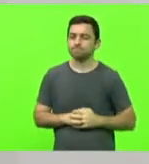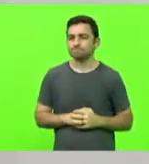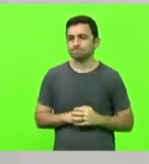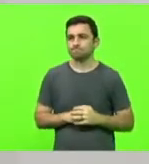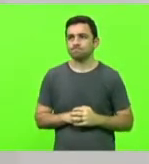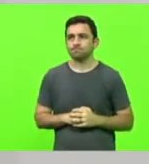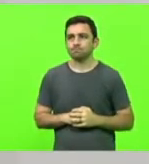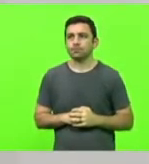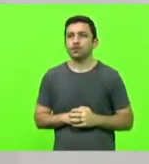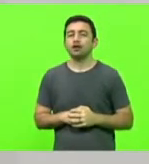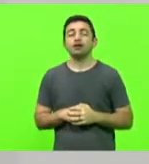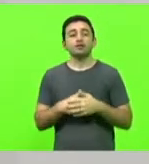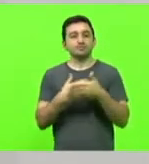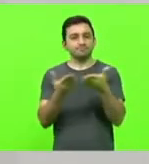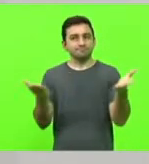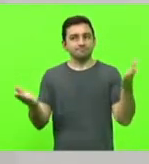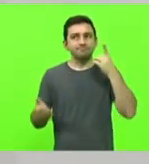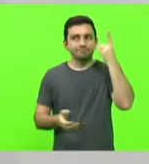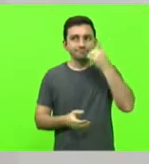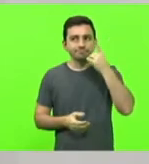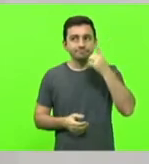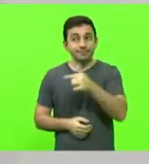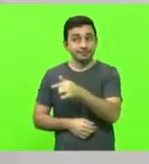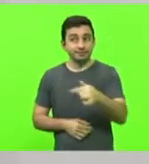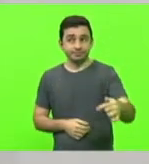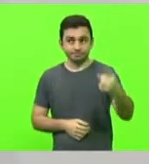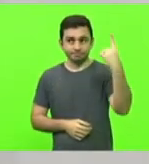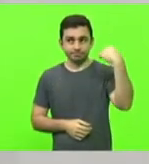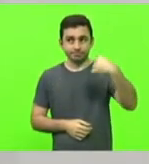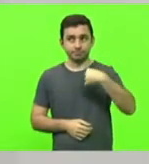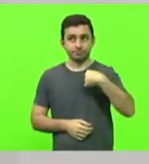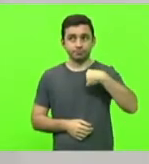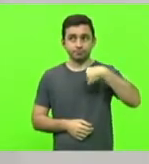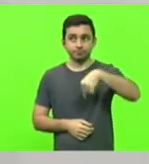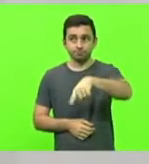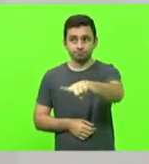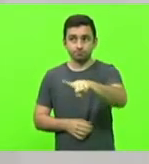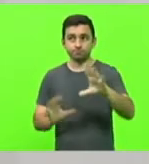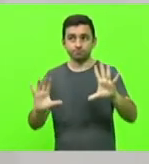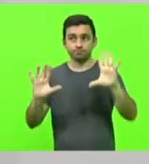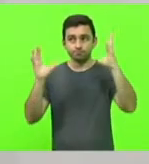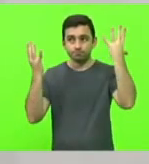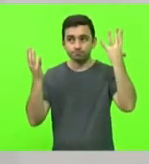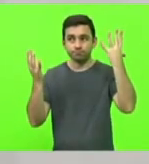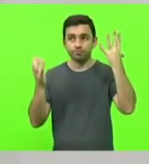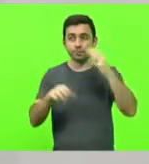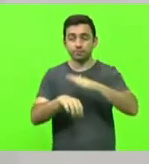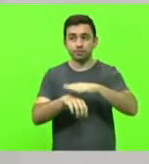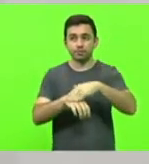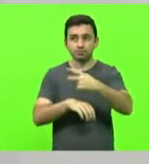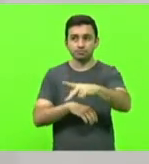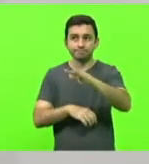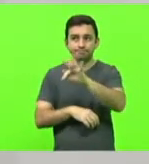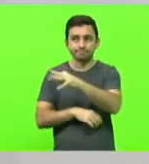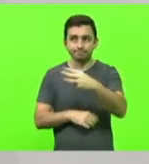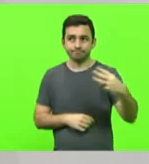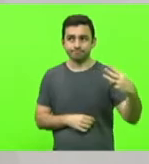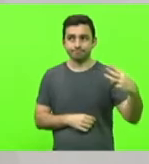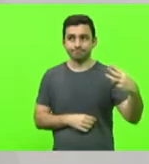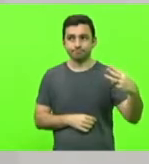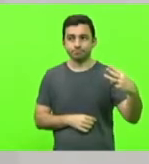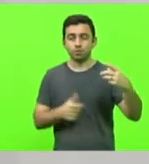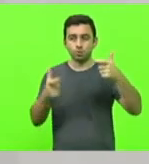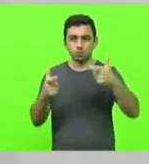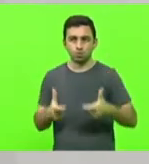deputados, semana passada estive num evento promovido pela Fiesc, em Rio do